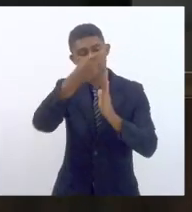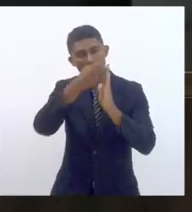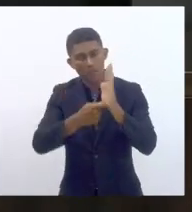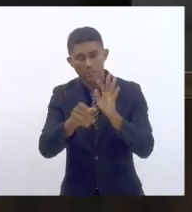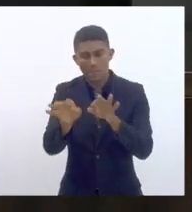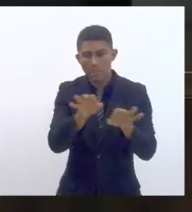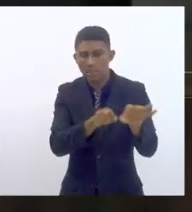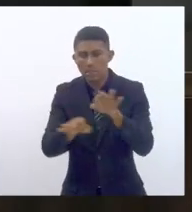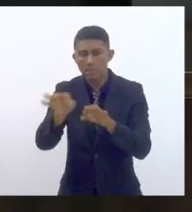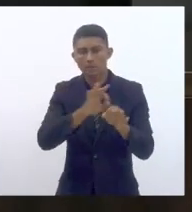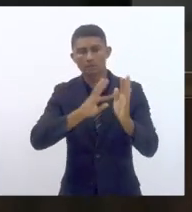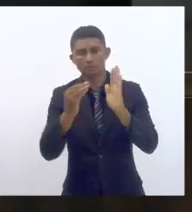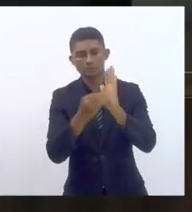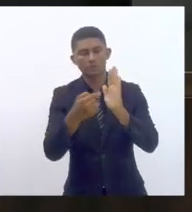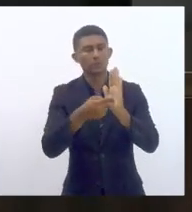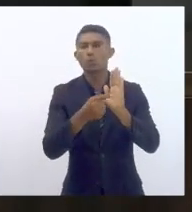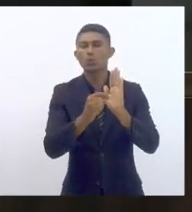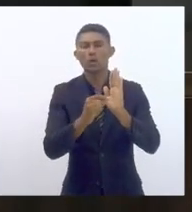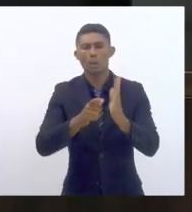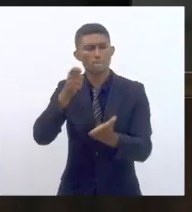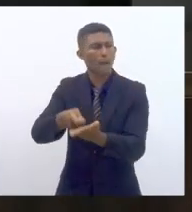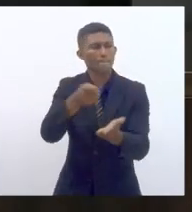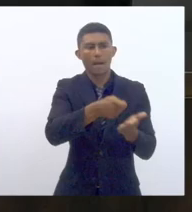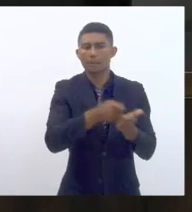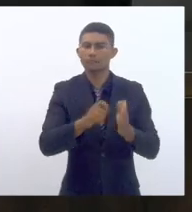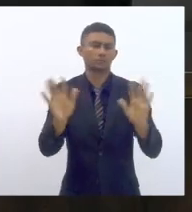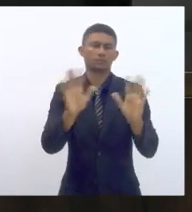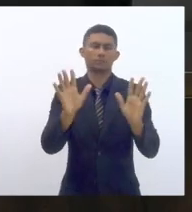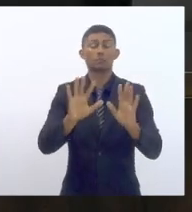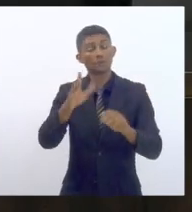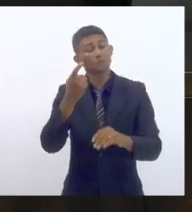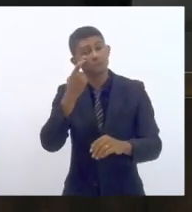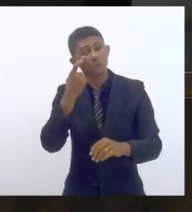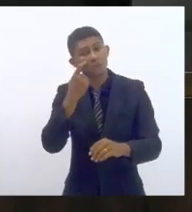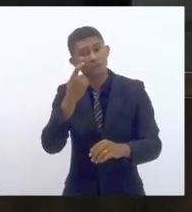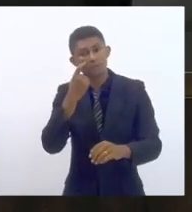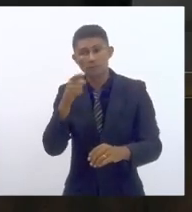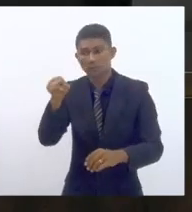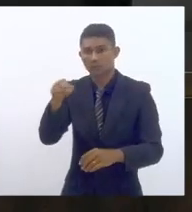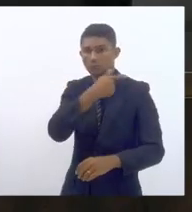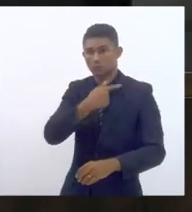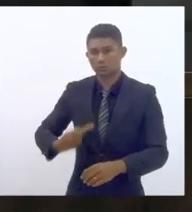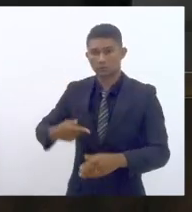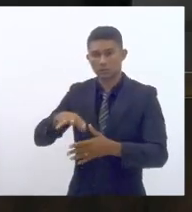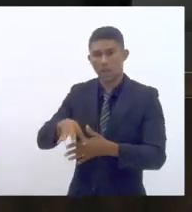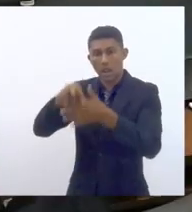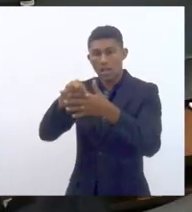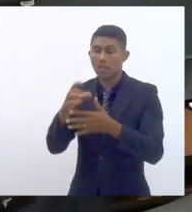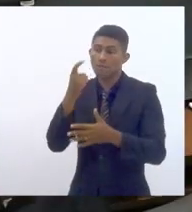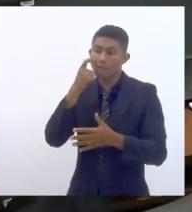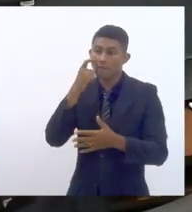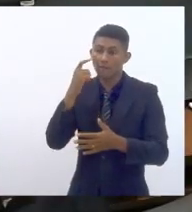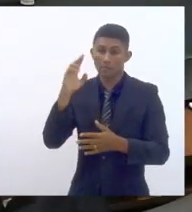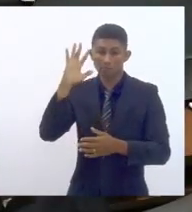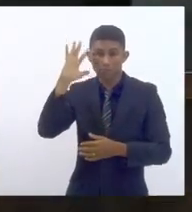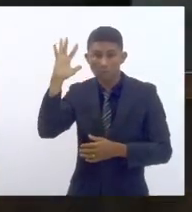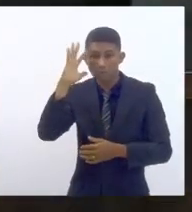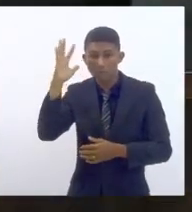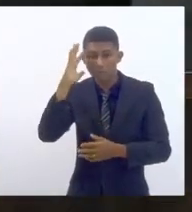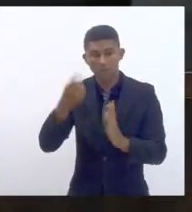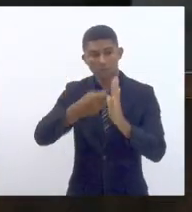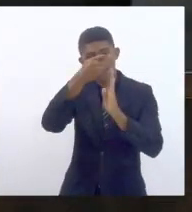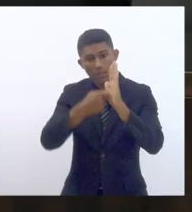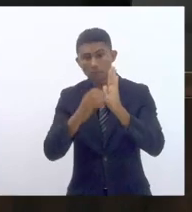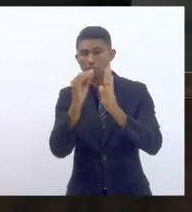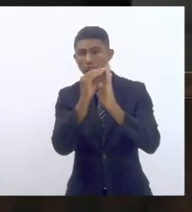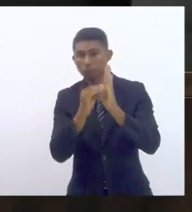não vai ser obrigatório. Mas vamos construir um texto... Aqui, junto aqui. Com o líder do governo. É isso, essa é a ideia. Essa junto ideia. Com o líder do